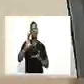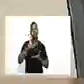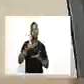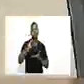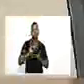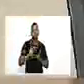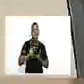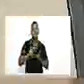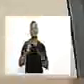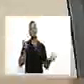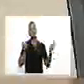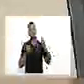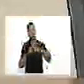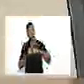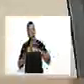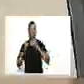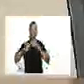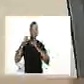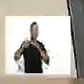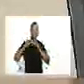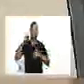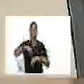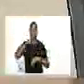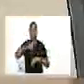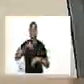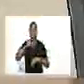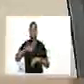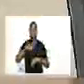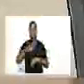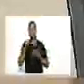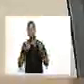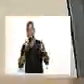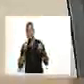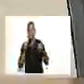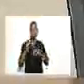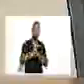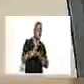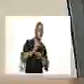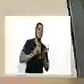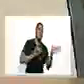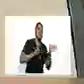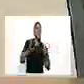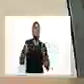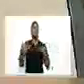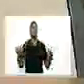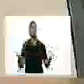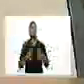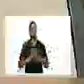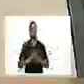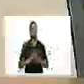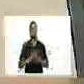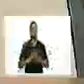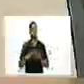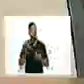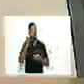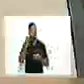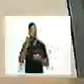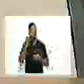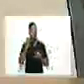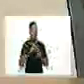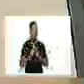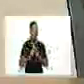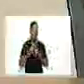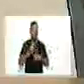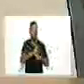voltar à Câmara e pedir que vai ter ou faz assim ou faz assim pra gente ter uma possibilidade de aumentar a a